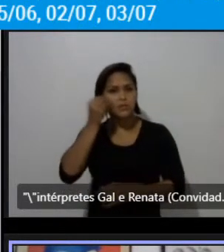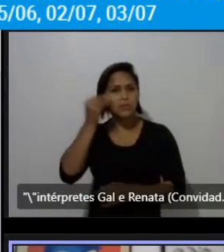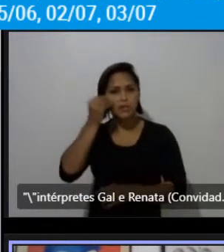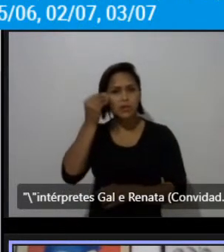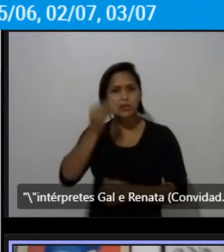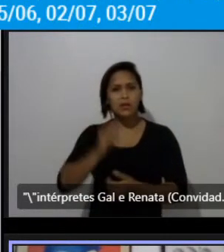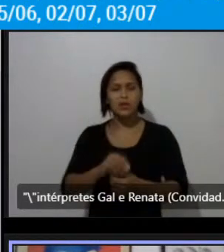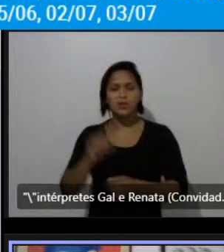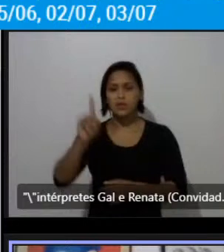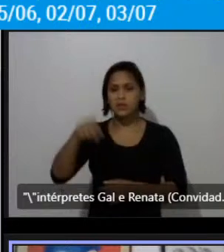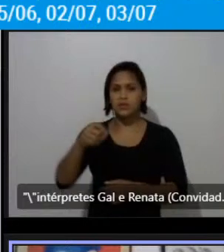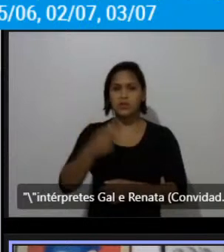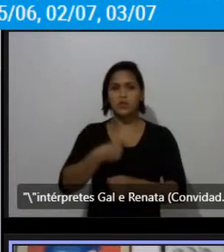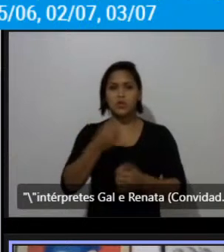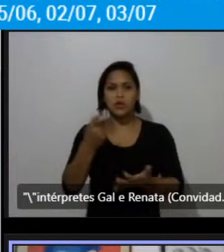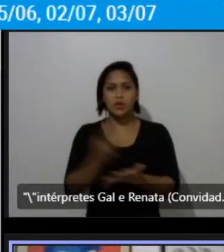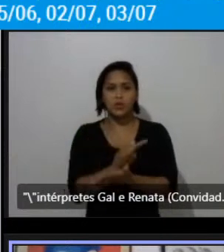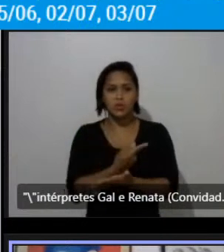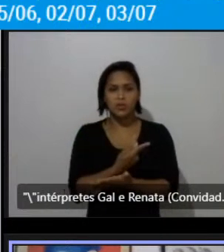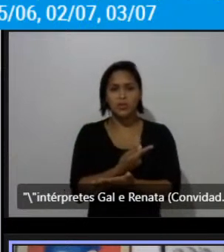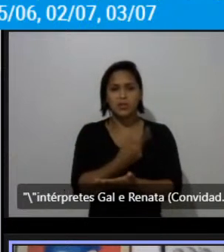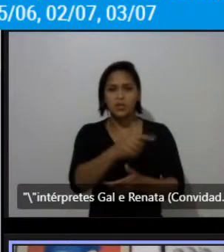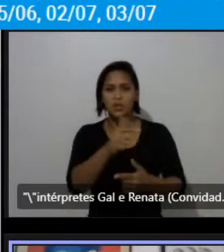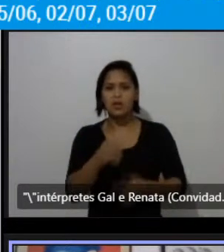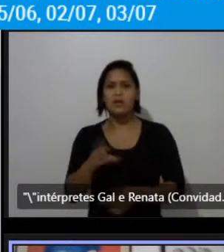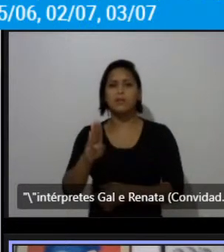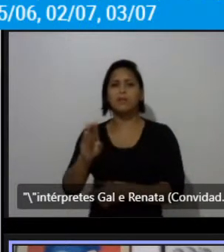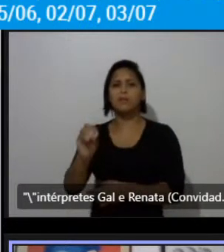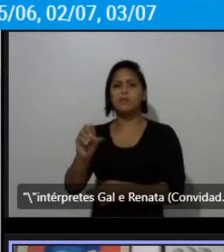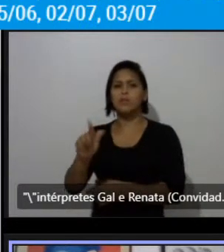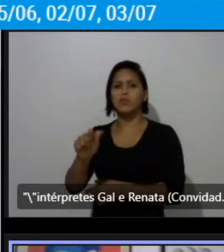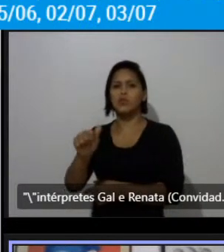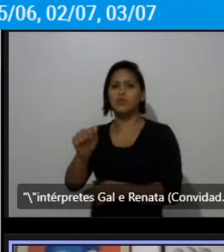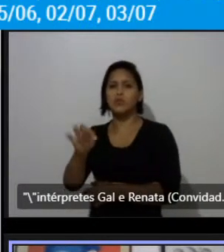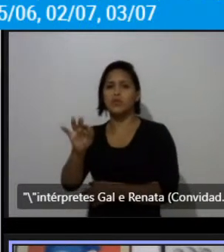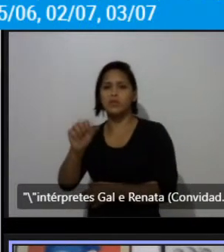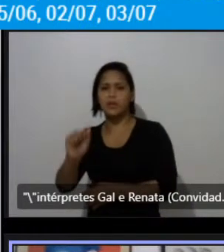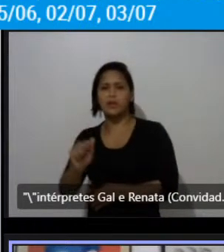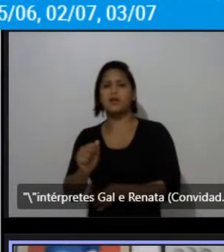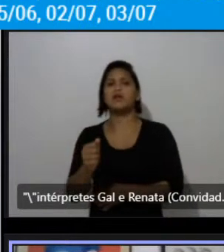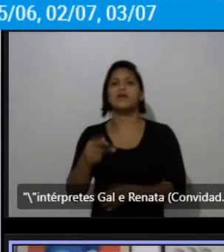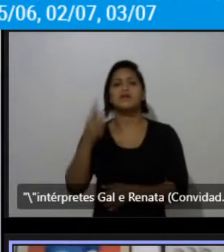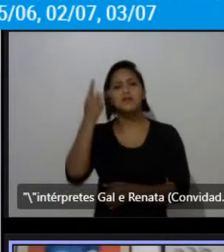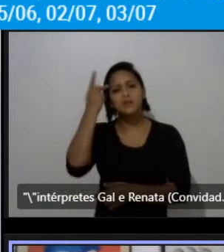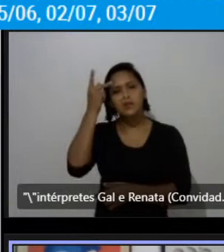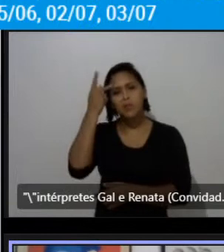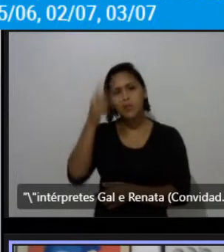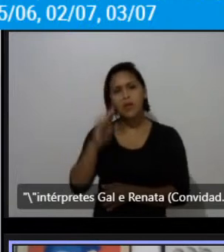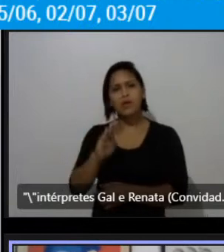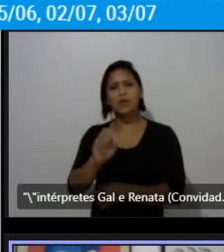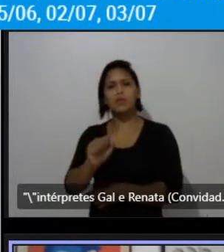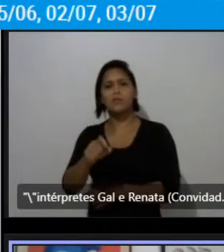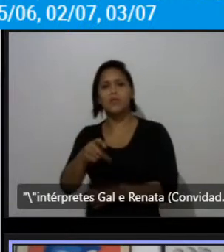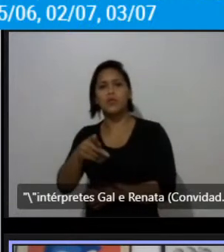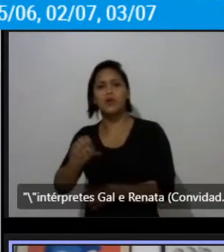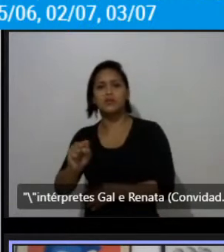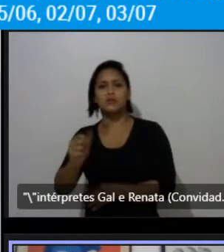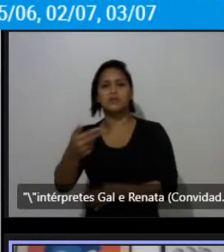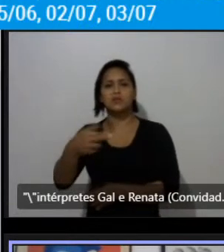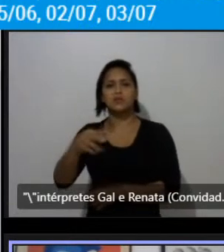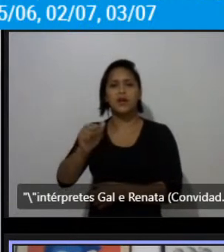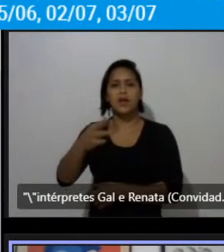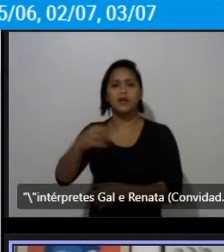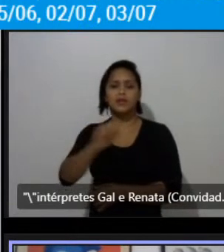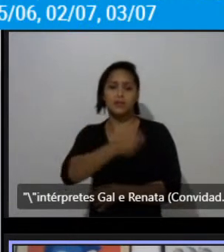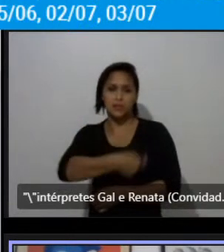para a gente entender, né, o que está acontecendo em Bogotá, Buenos Aires e São Paulo, né? Então, parece